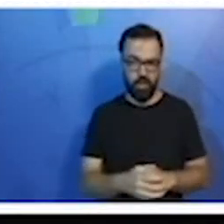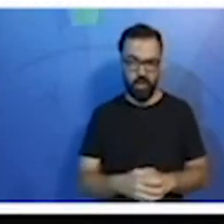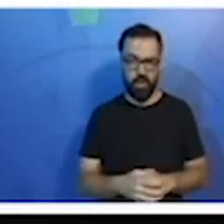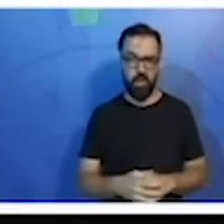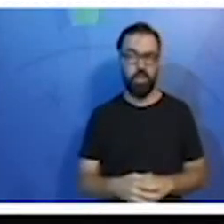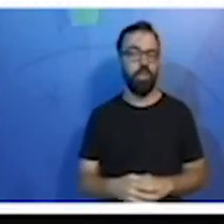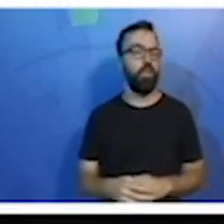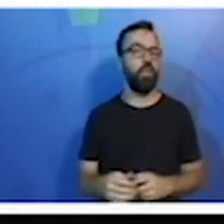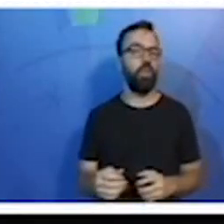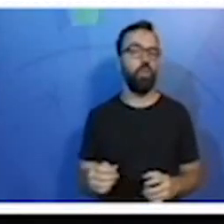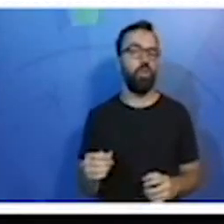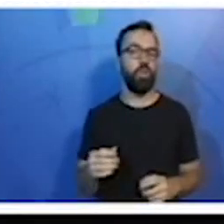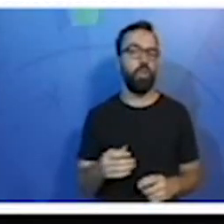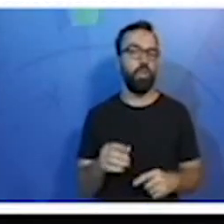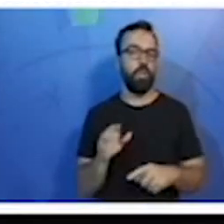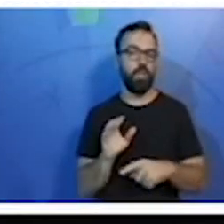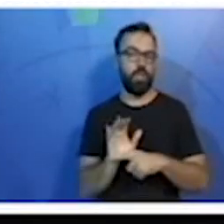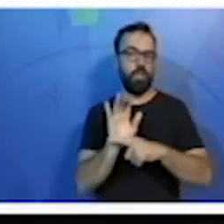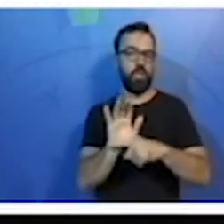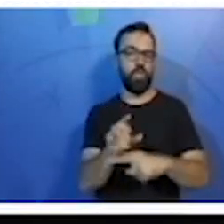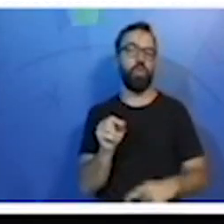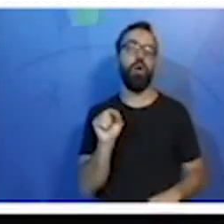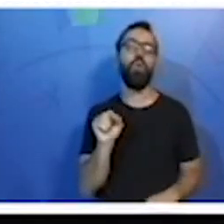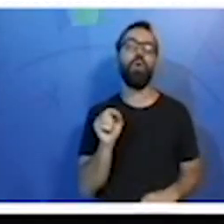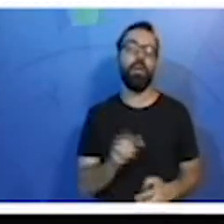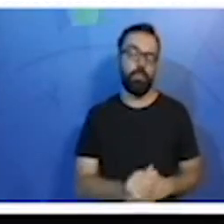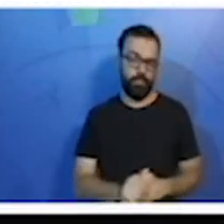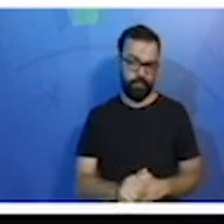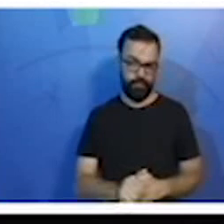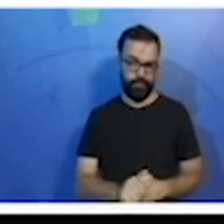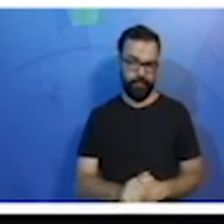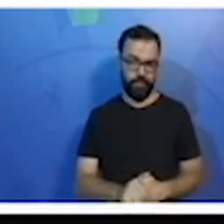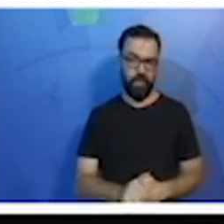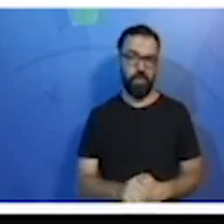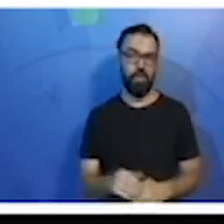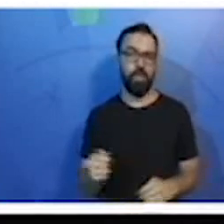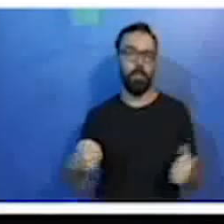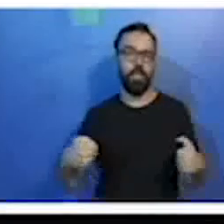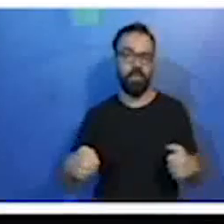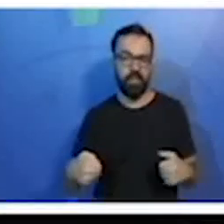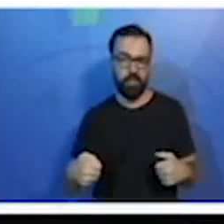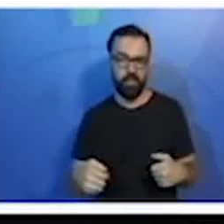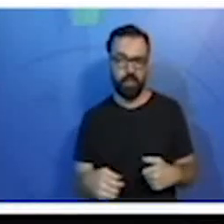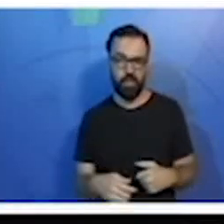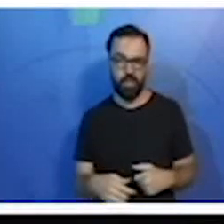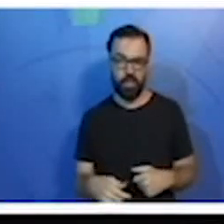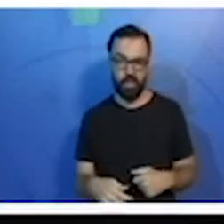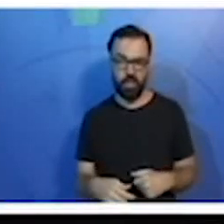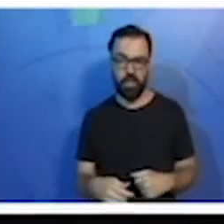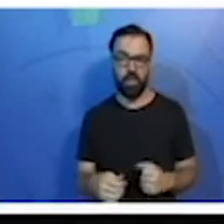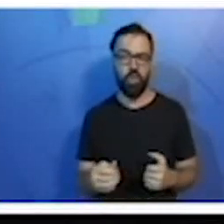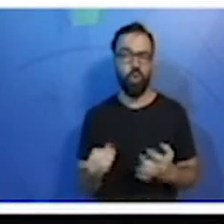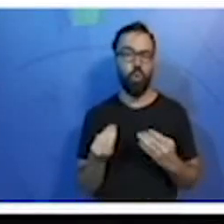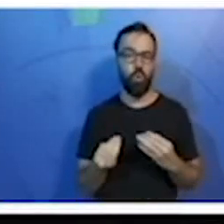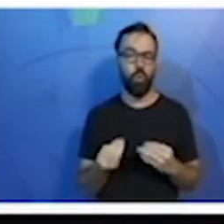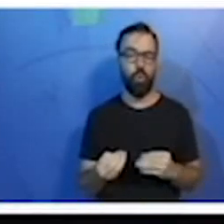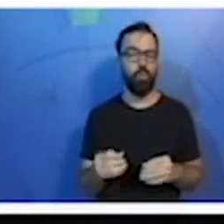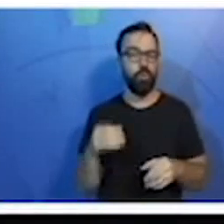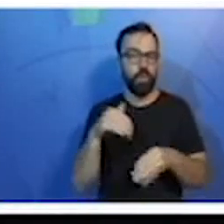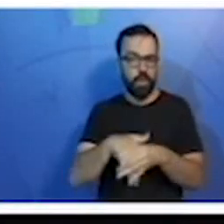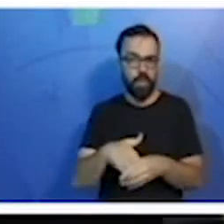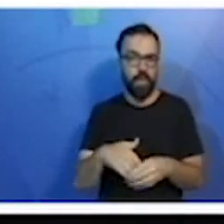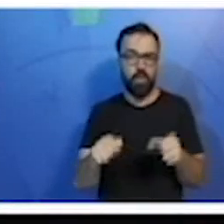capacidades físicas envolvidas no ciclismo então nós temos aquelas sete capacidade que nós vemos nas outras aulas E como que elas acontecem